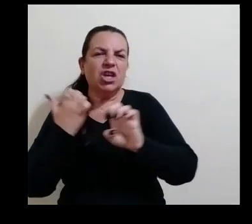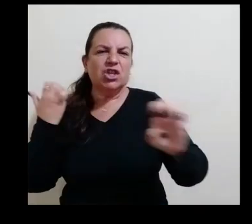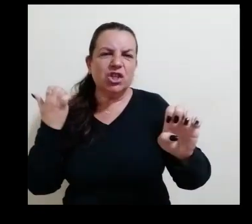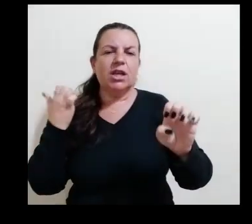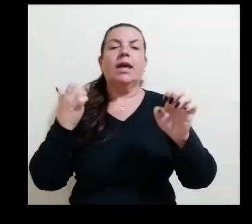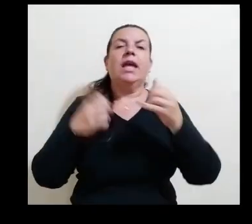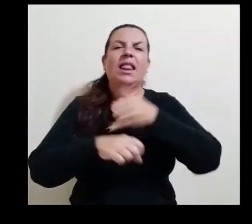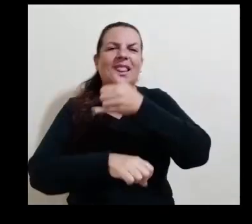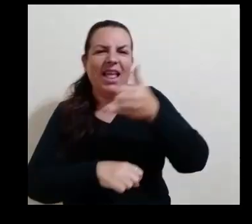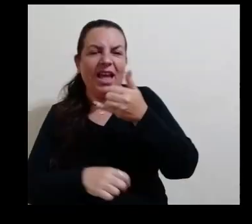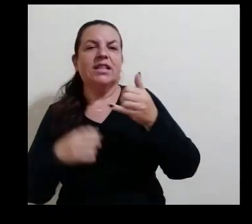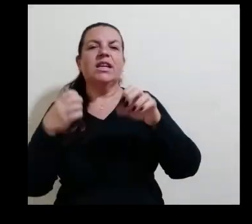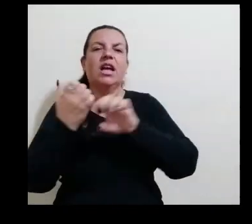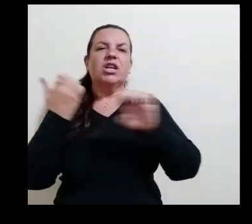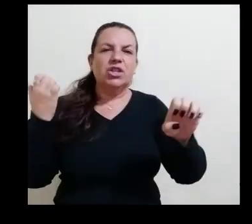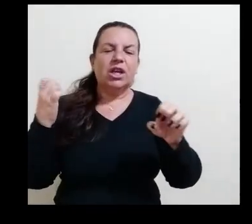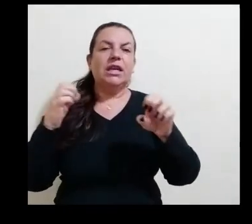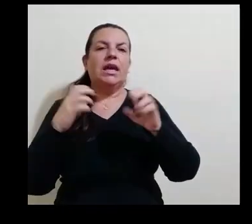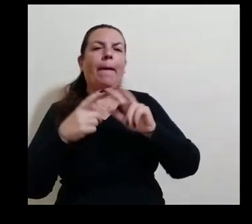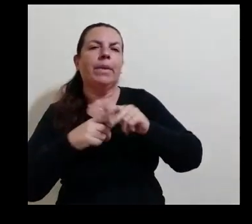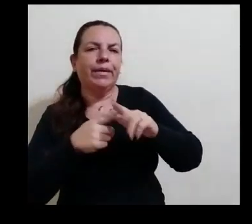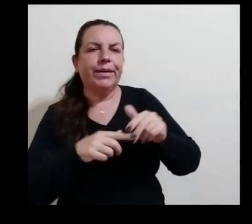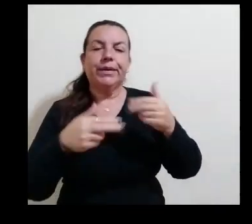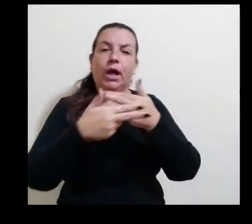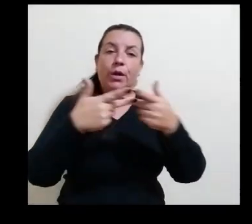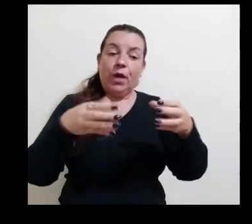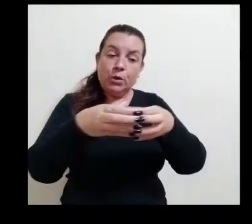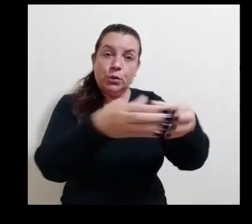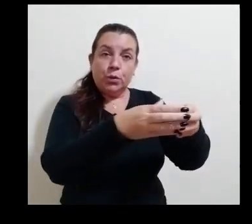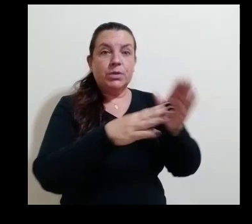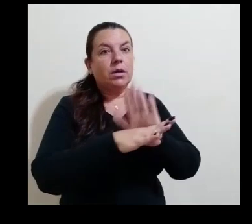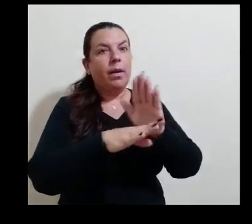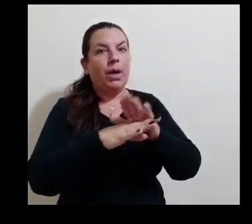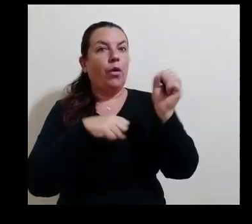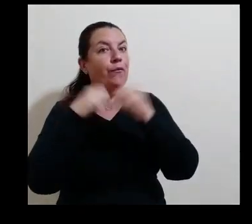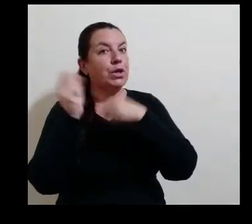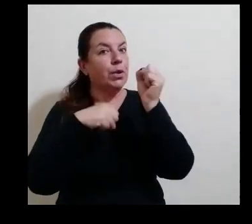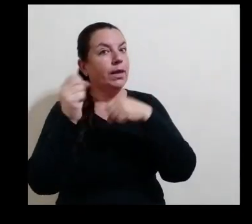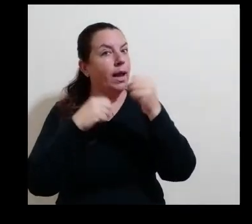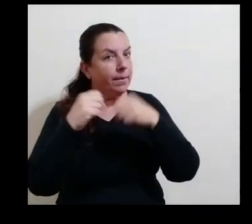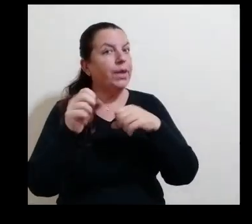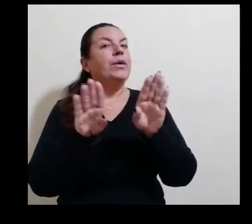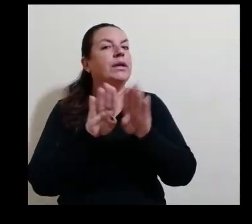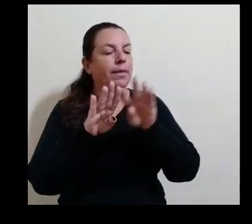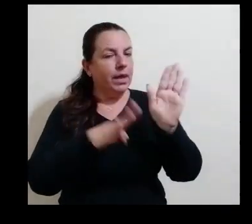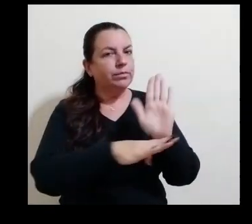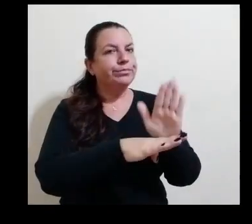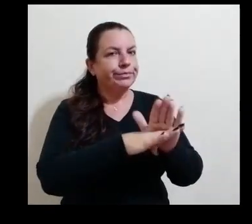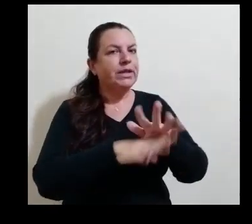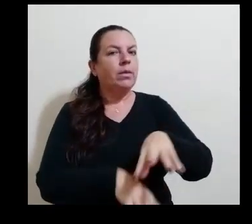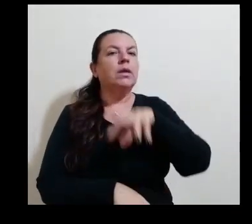mecânica ciência da computação e também com o apoio de uma fisioterapeuta especialista em terapia intensiva